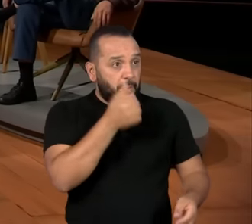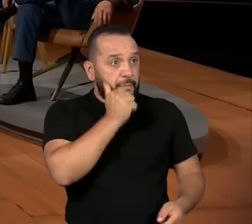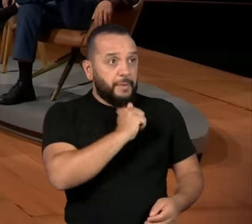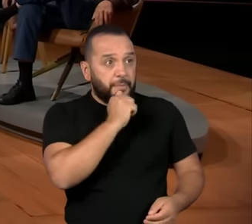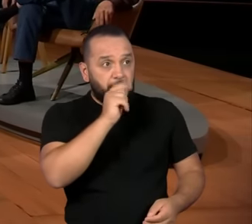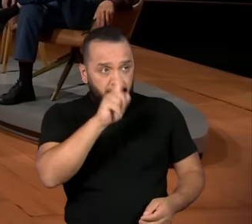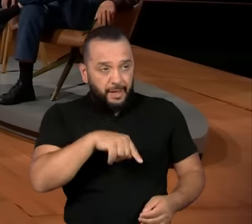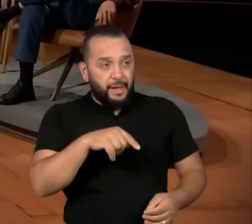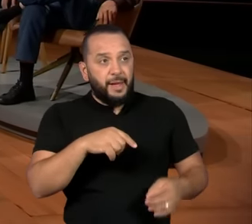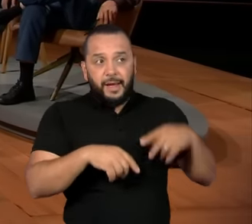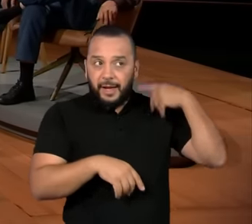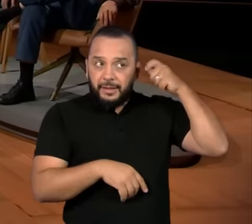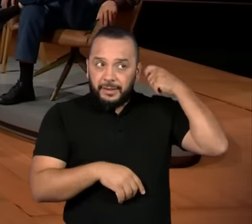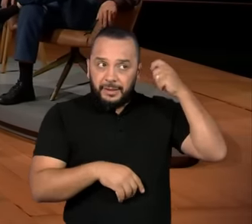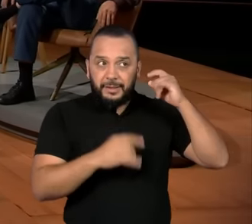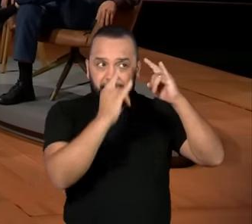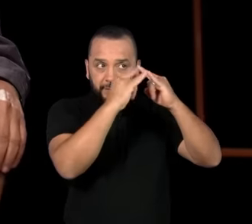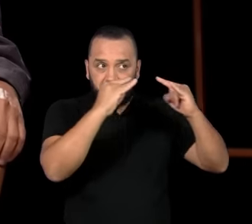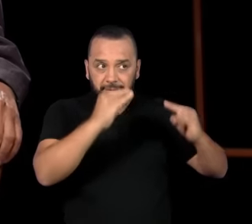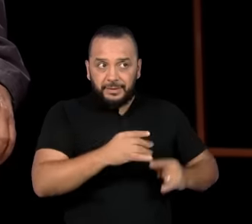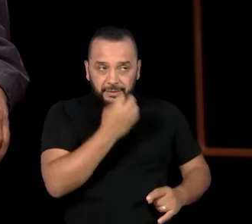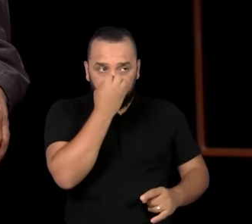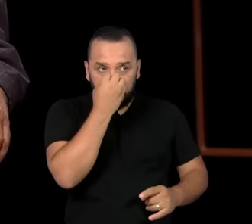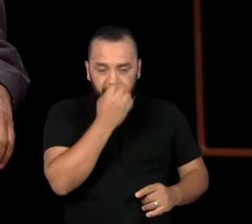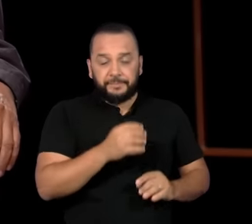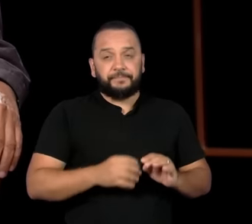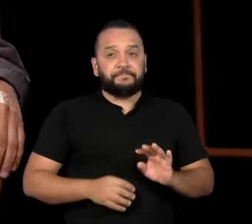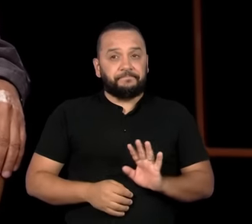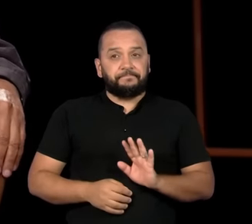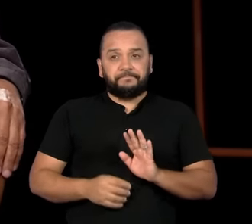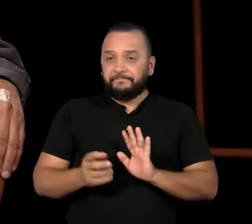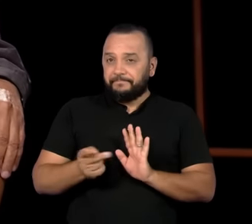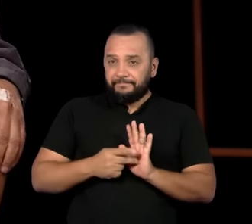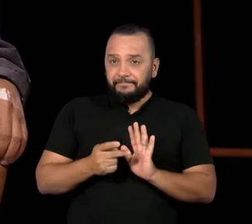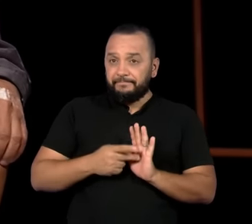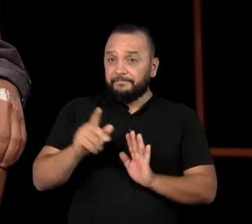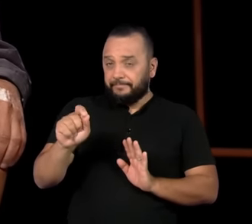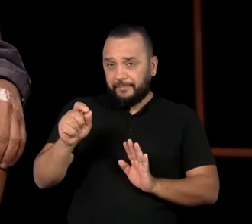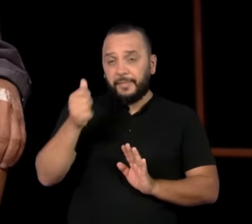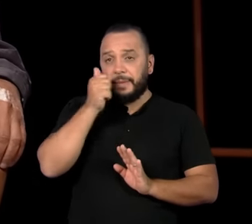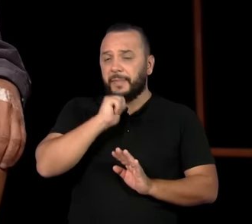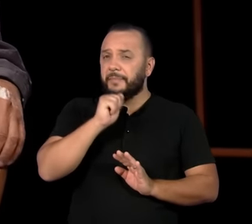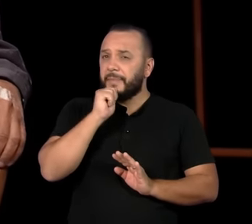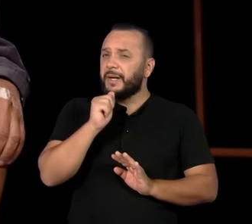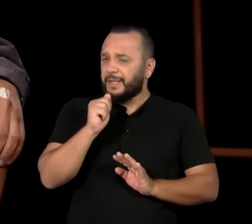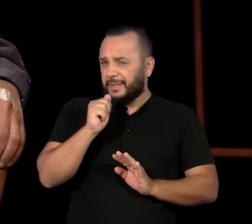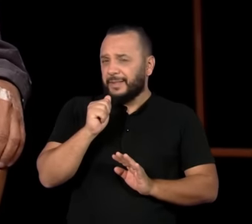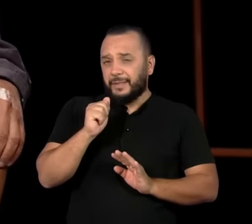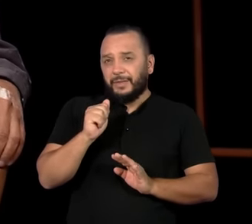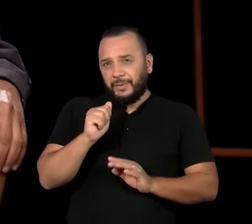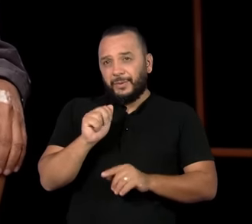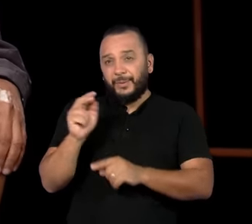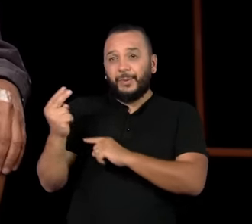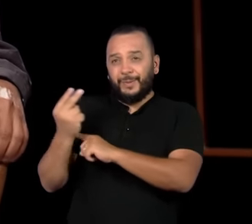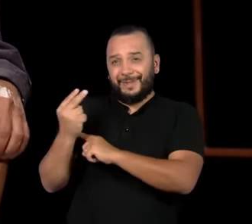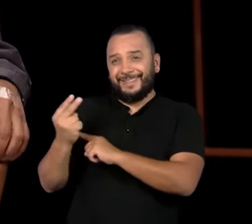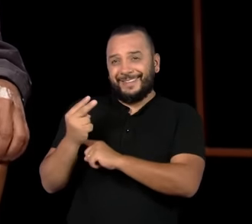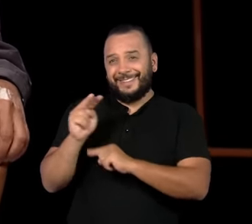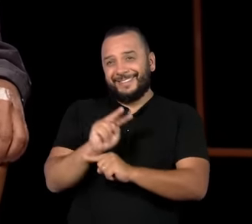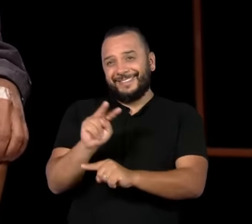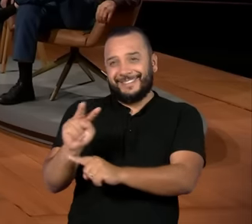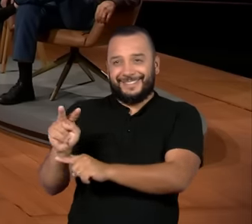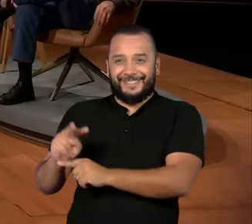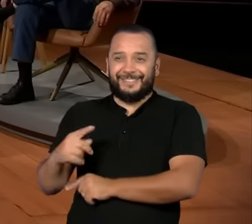atriz circense? A minha mãe, na verdade, ela era mais uma pessoa que cuidava de nós,